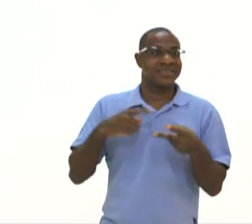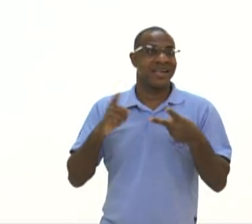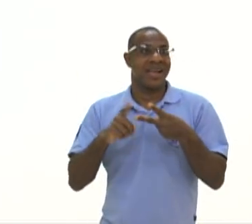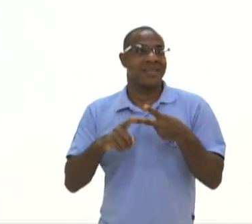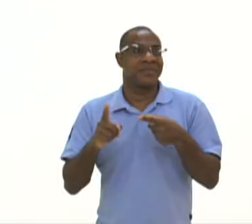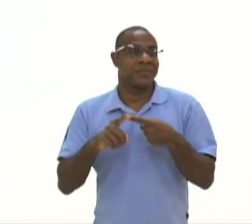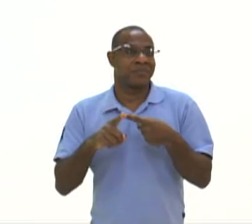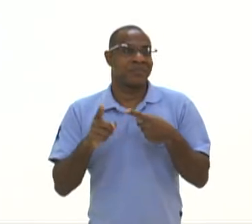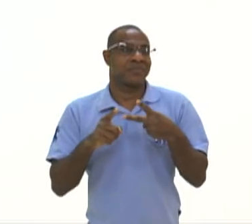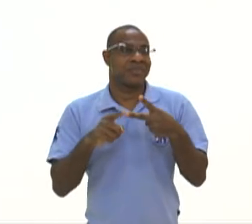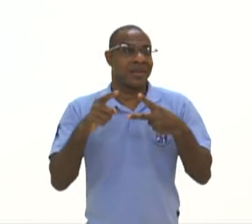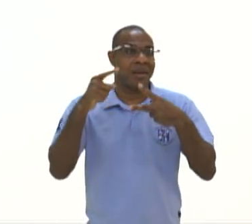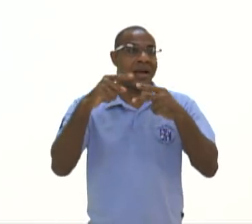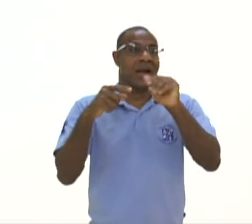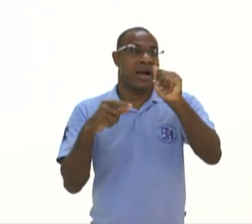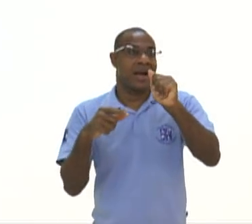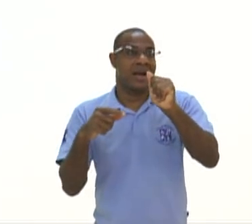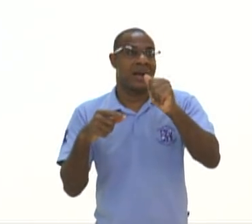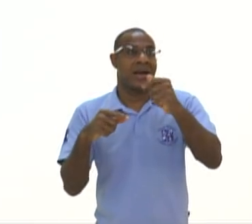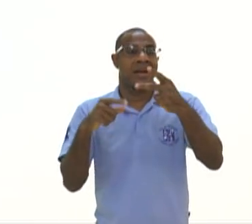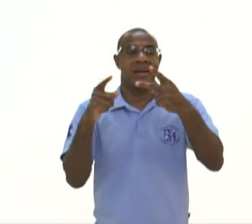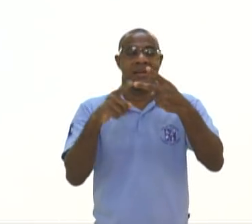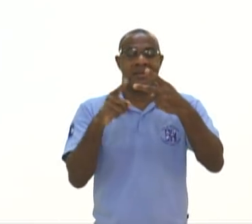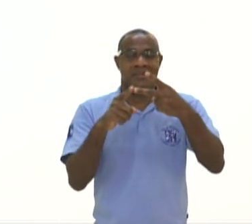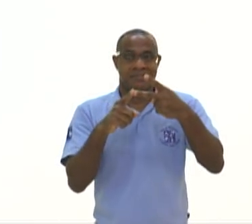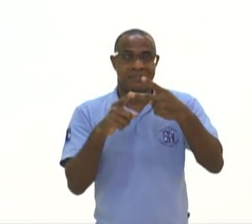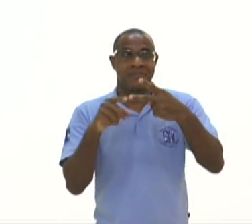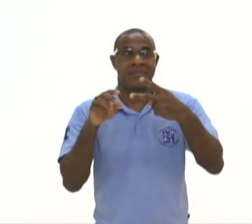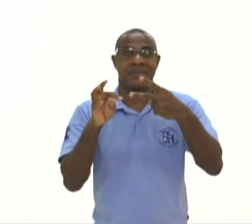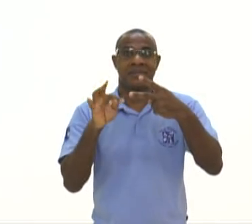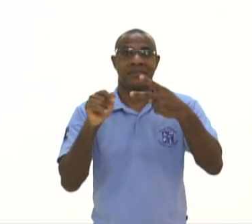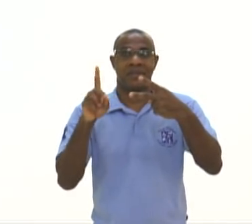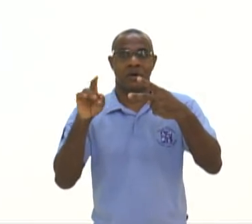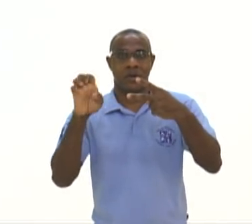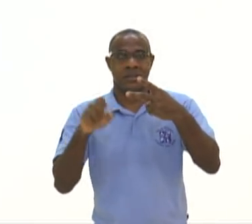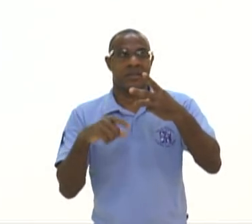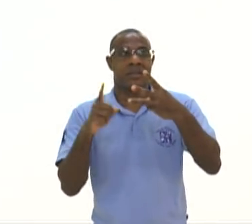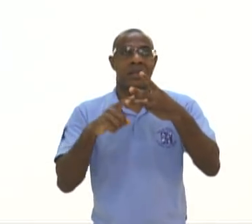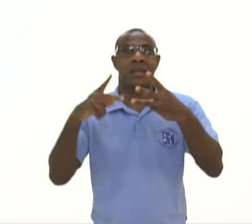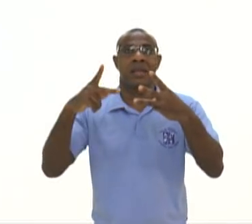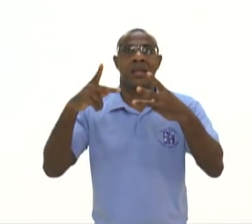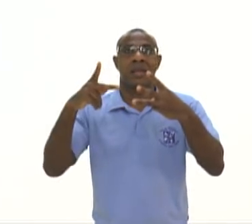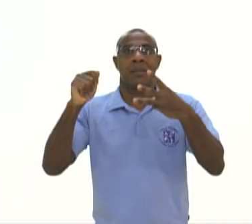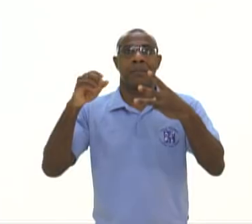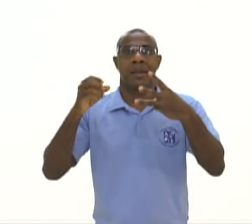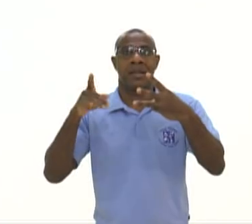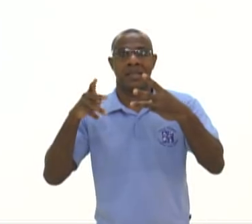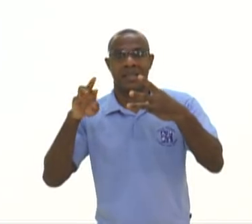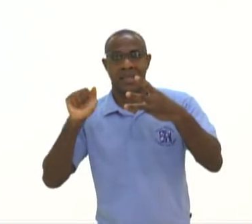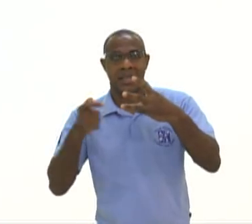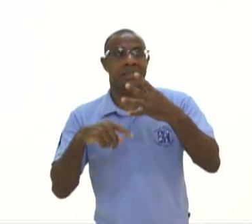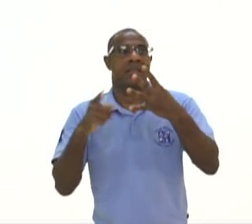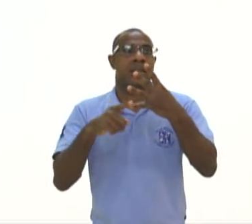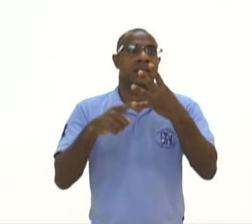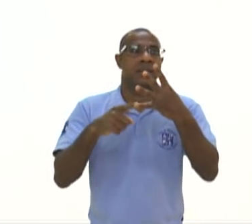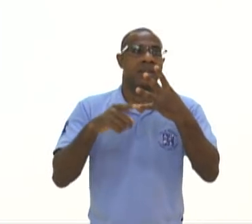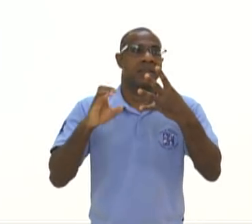Na opção B, pela tireoide. Na opção C, pelo pâncreas. Ou a opção D, pela